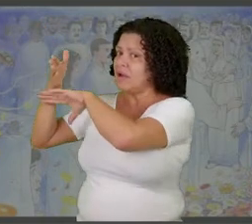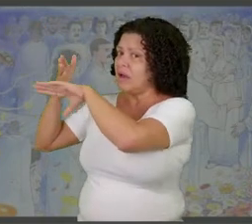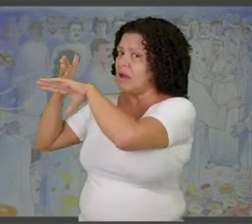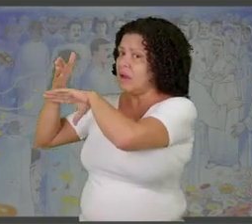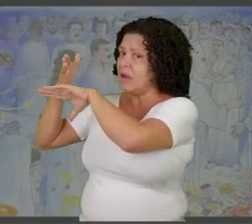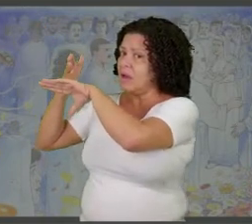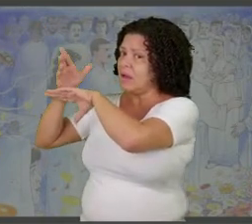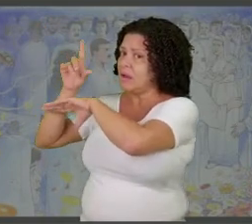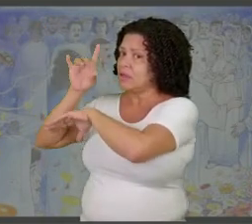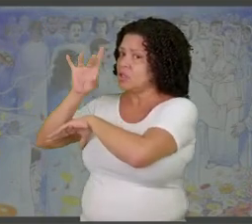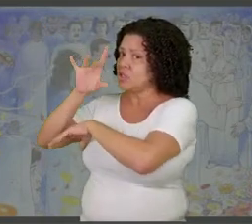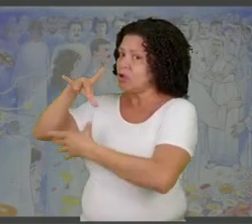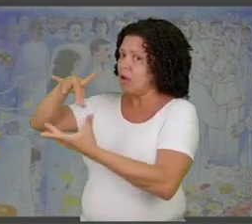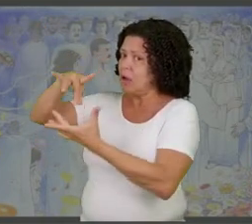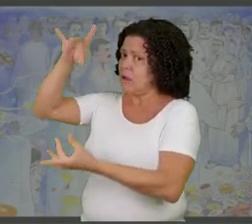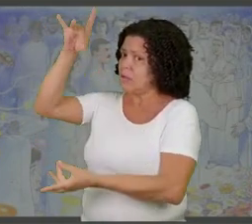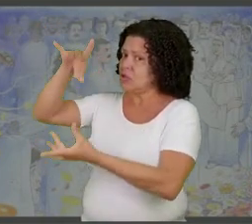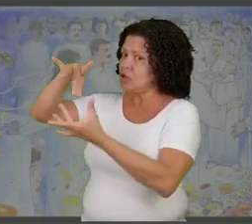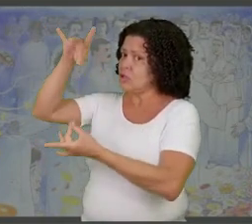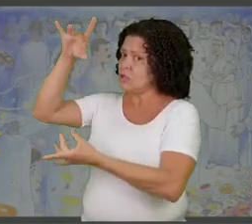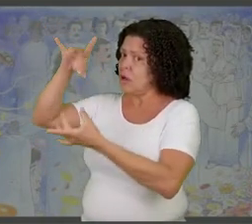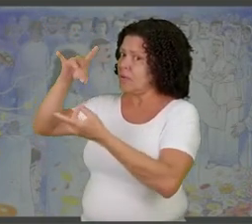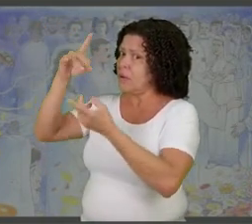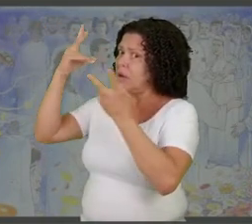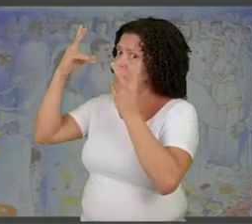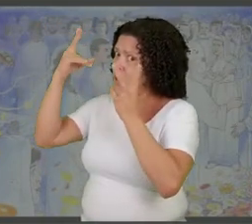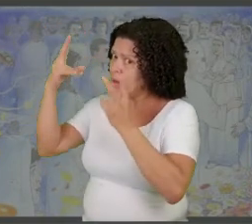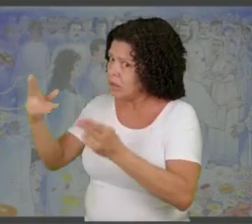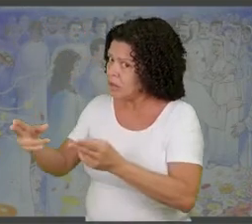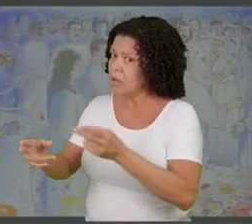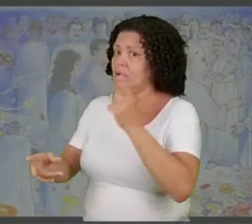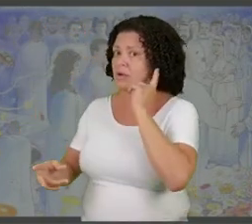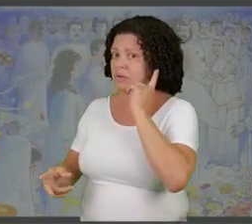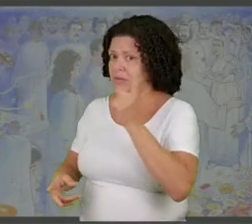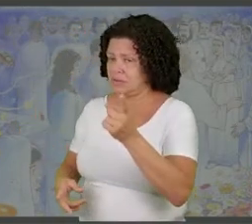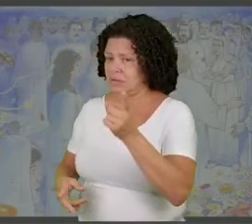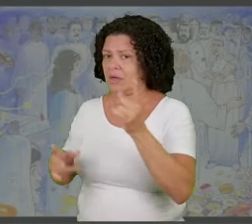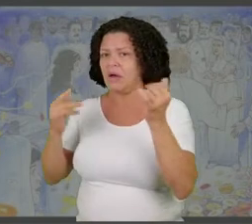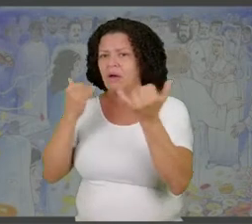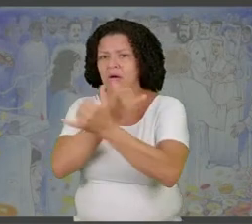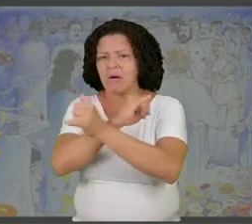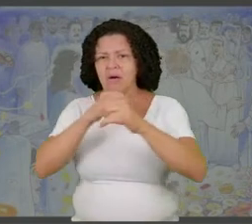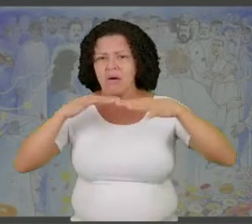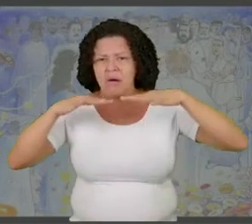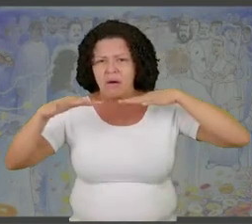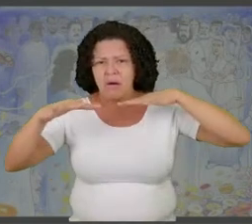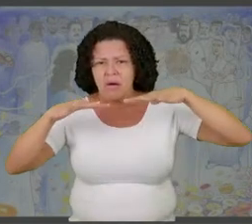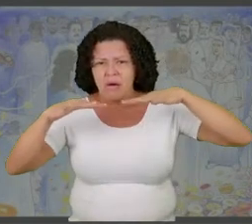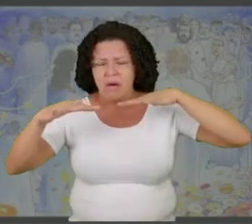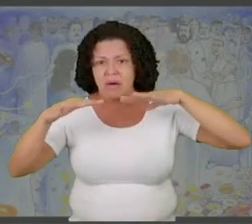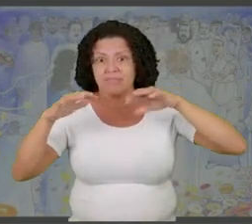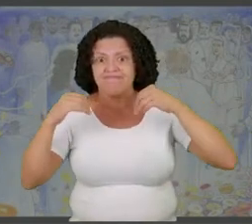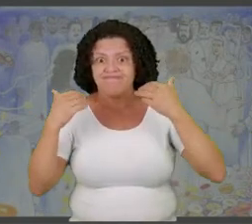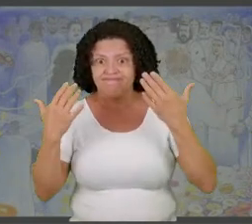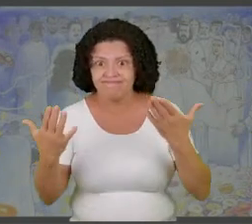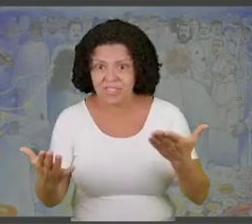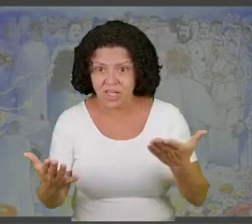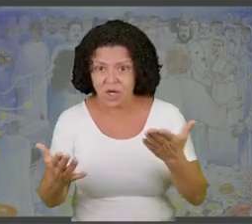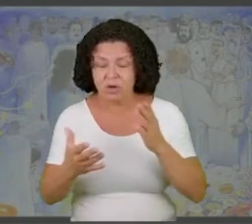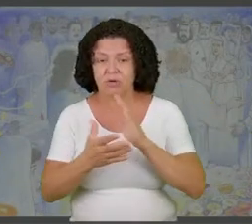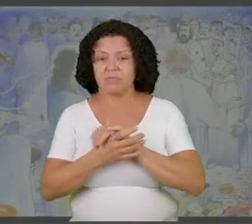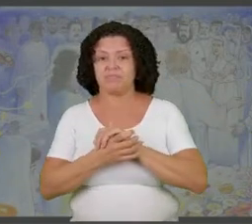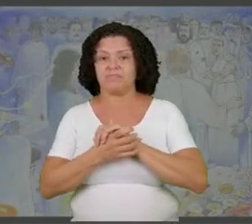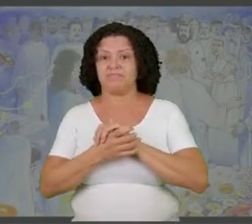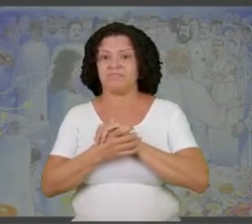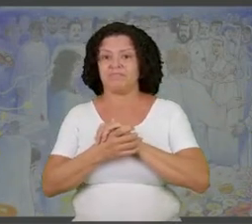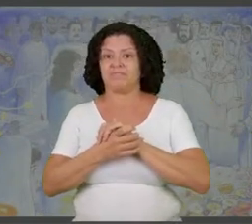frequentado, onde vivem espíritos com aquela mesma sintonia vibratória. Portanto,